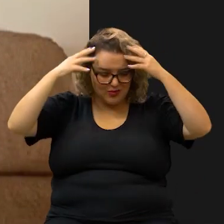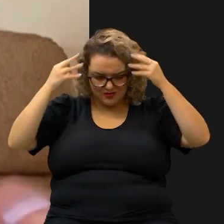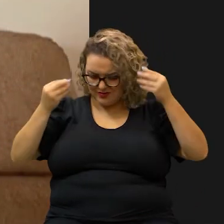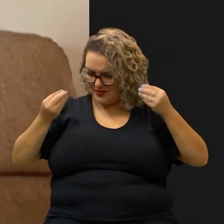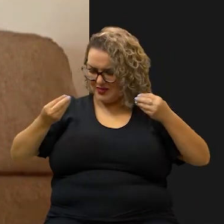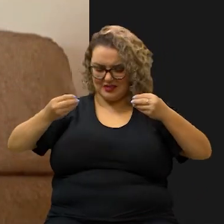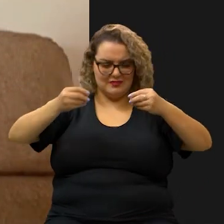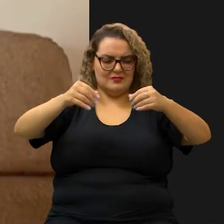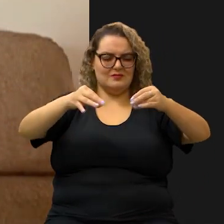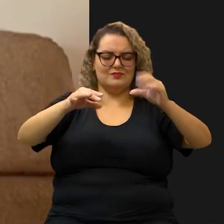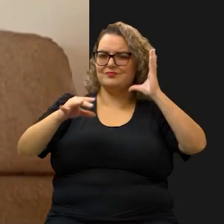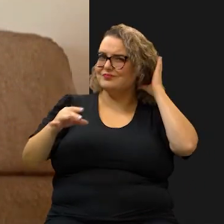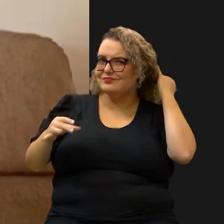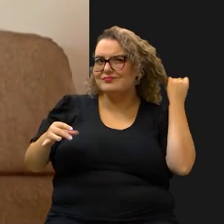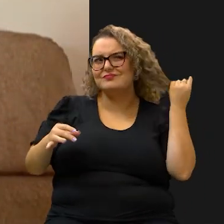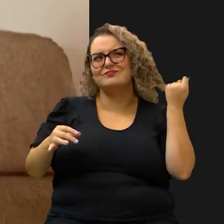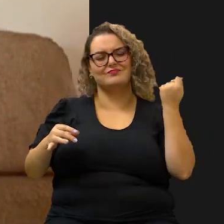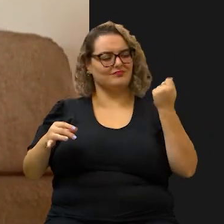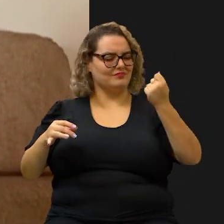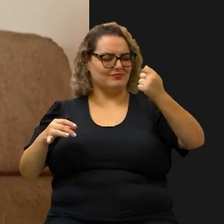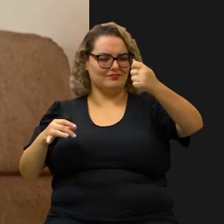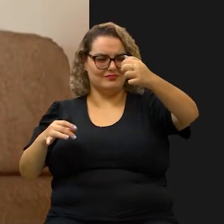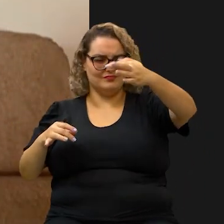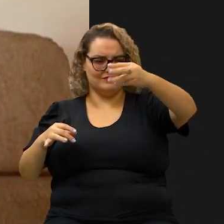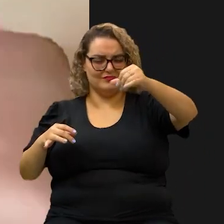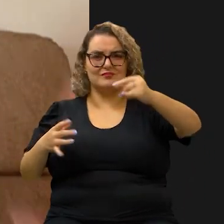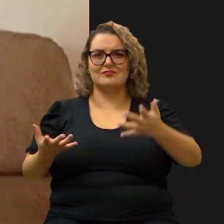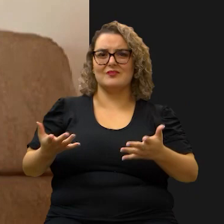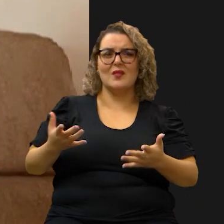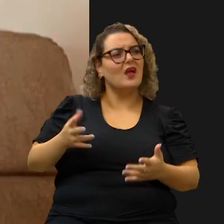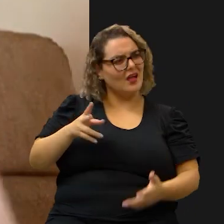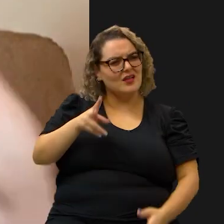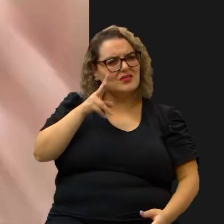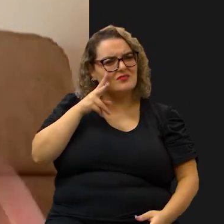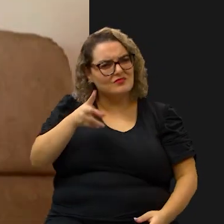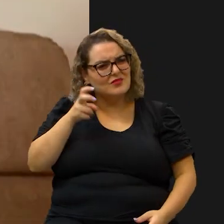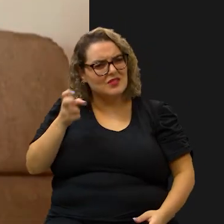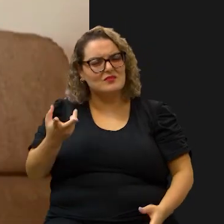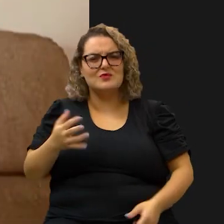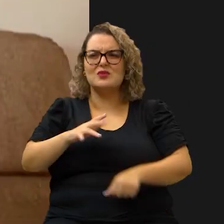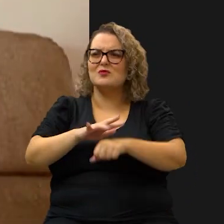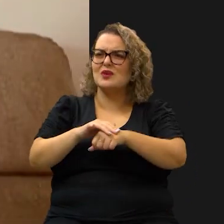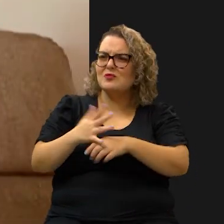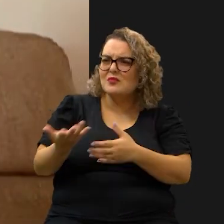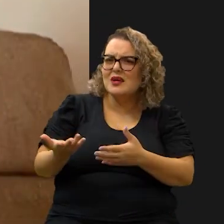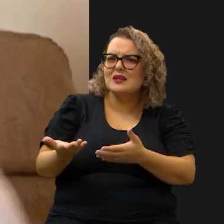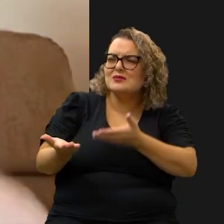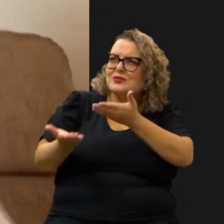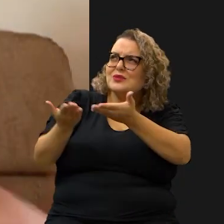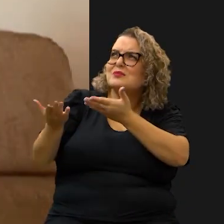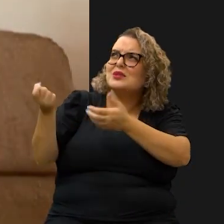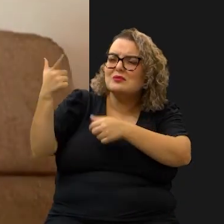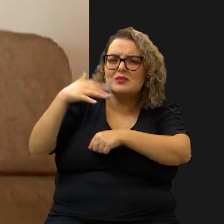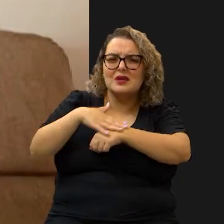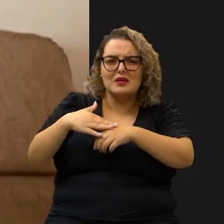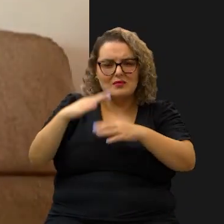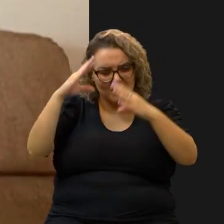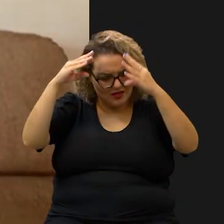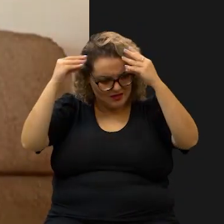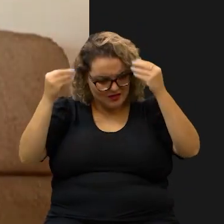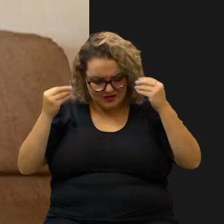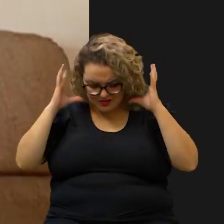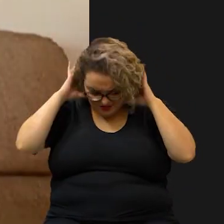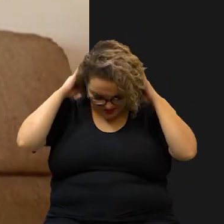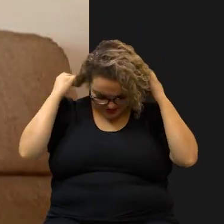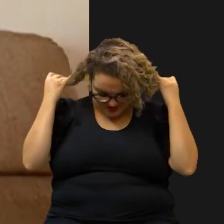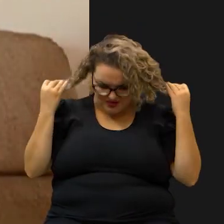aí com isso você eu já escutei falar que tem uma doença que faz isso, que faz lesão de pele com sol, que pode fazer